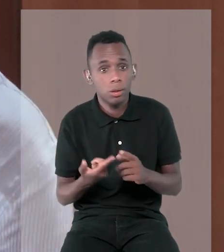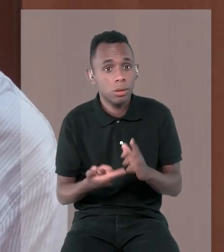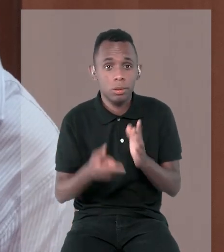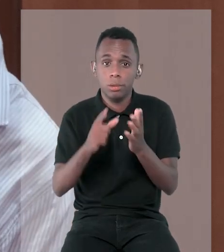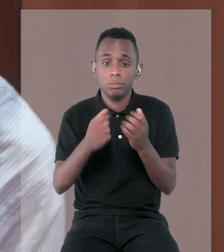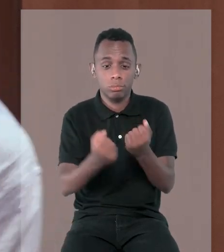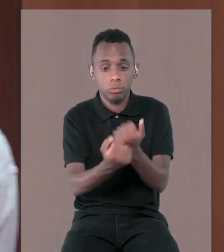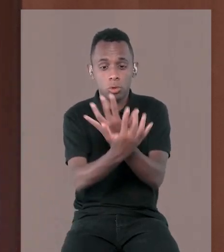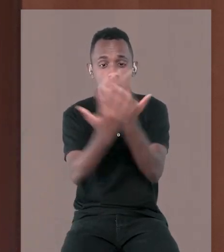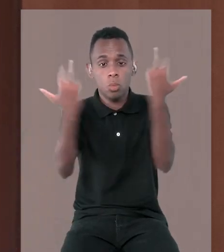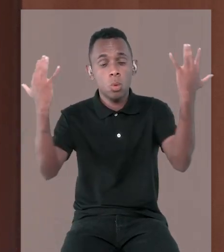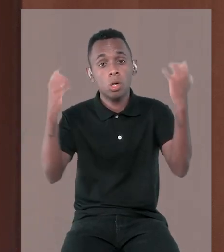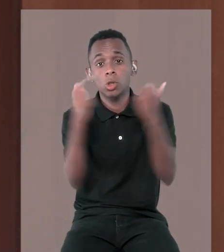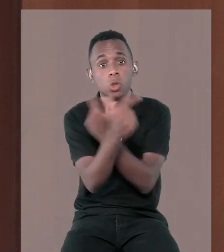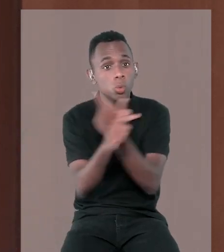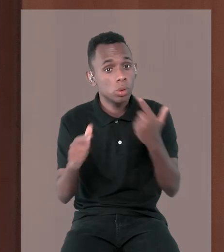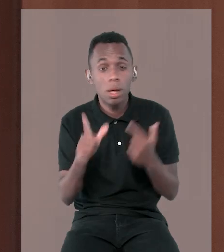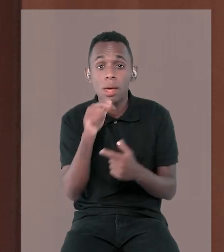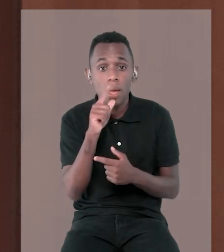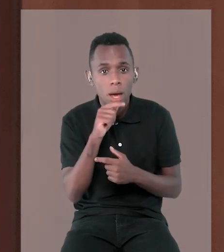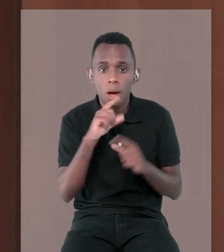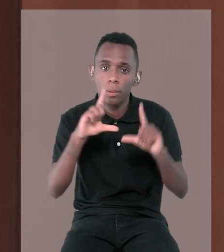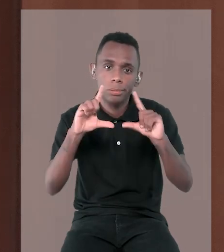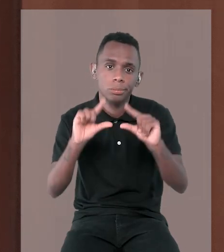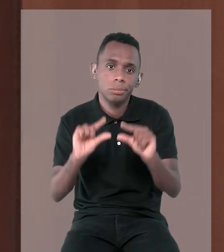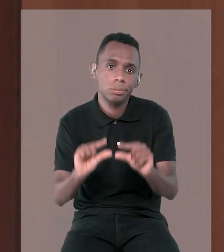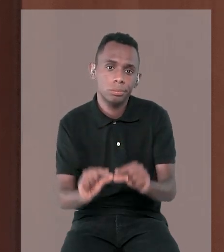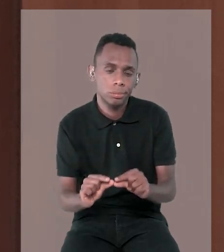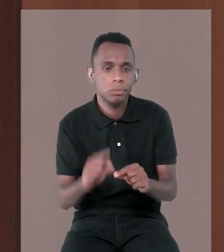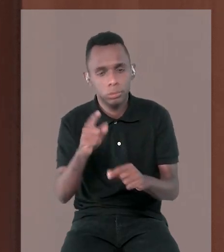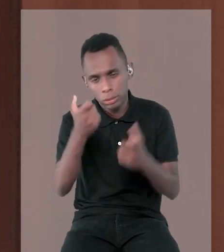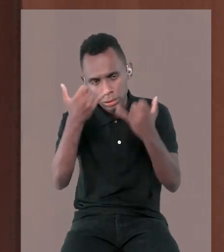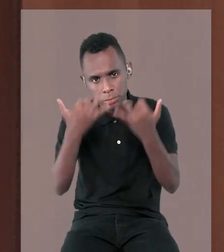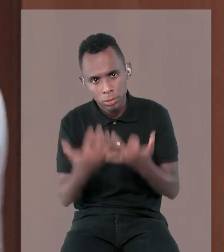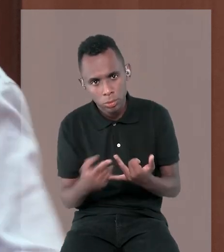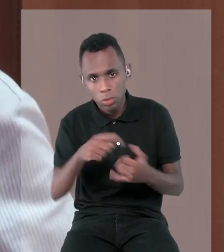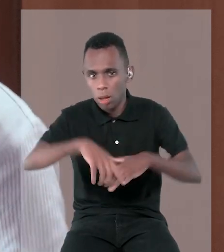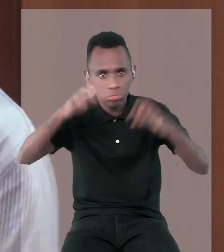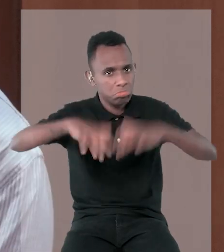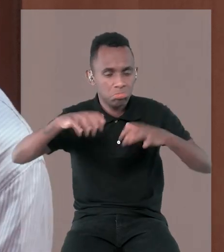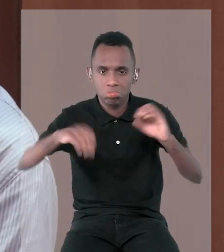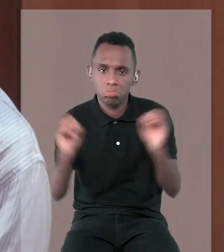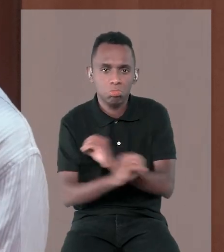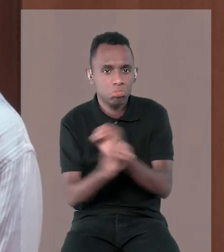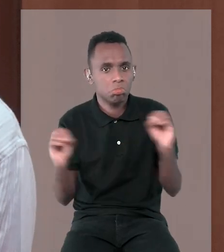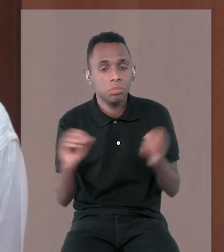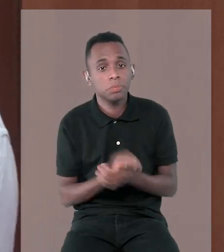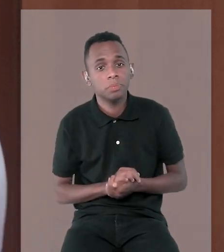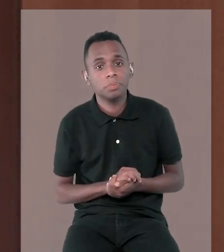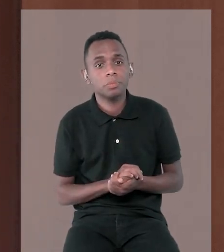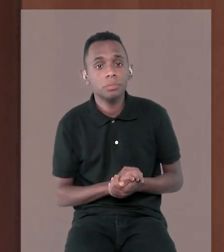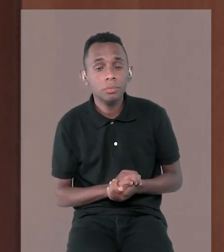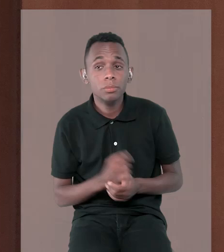cobertura vegetal e o índice pluviométrico baixíssimo. Você falou agora há pouco que lá não chove. Quer dizer, o